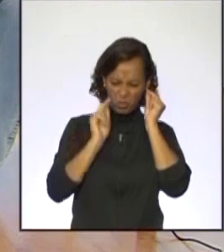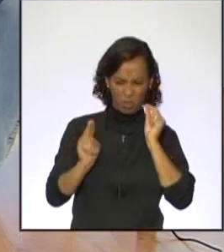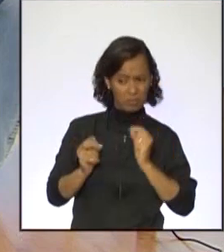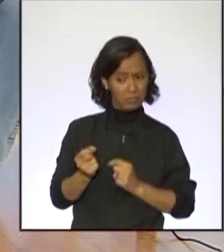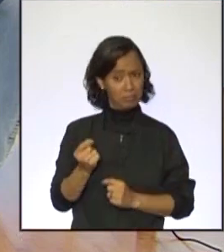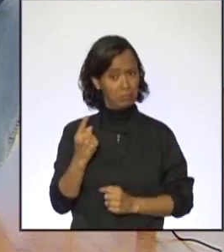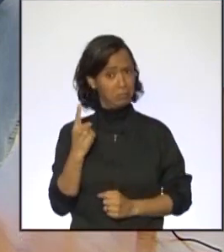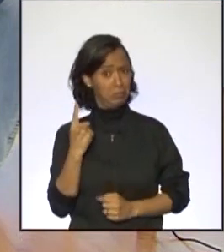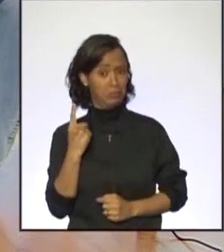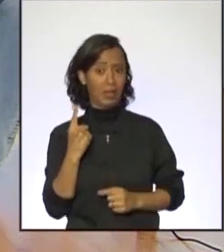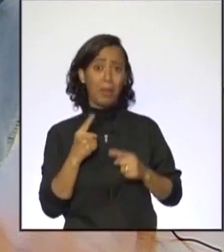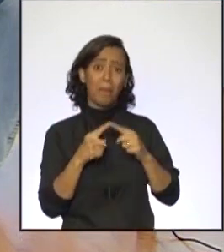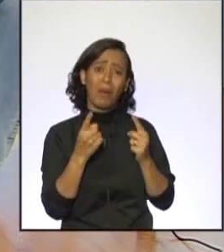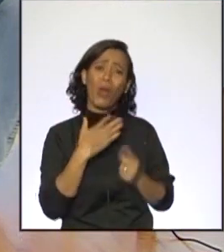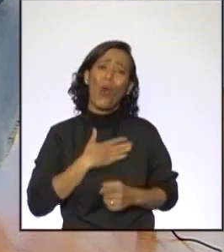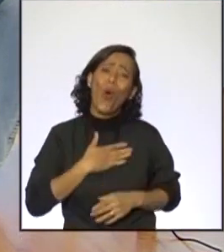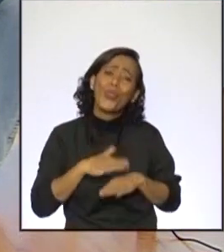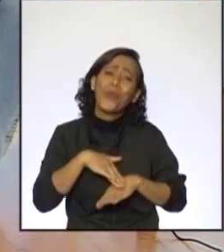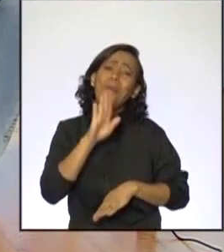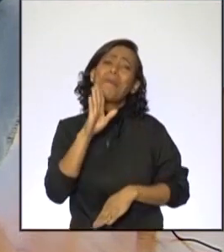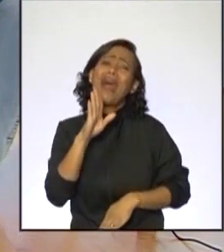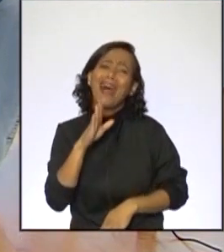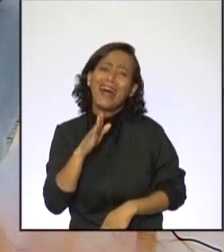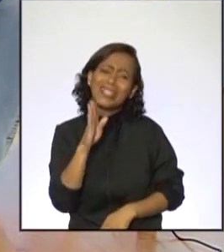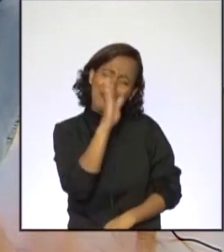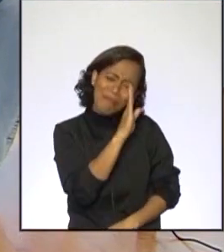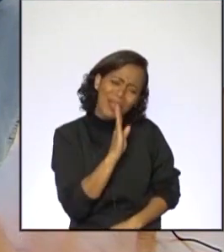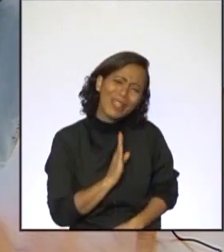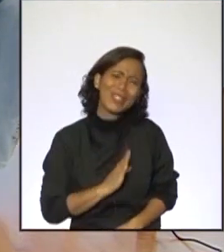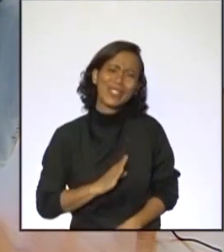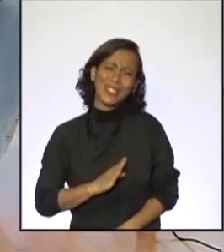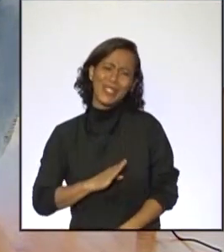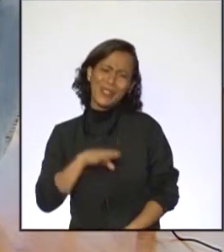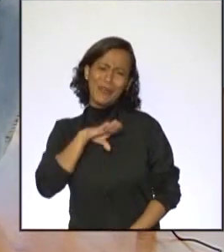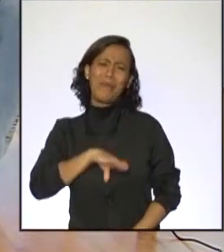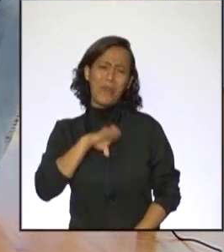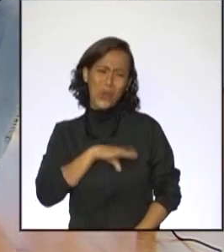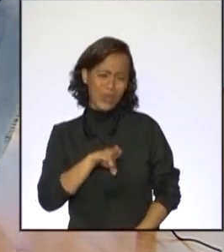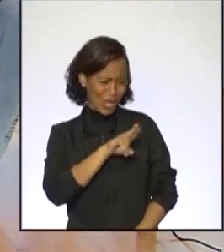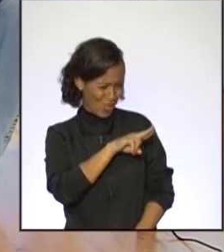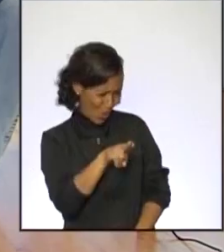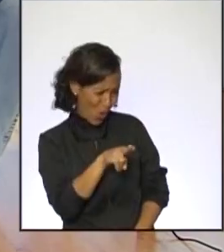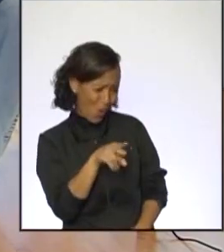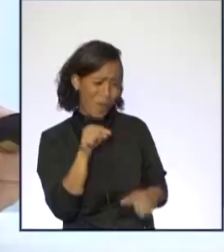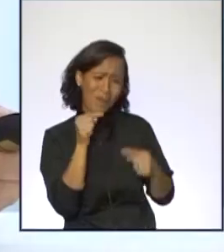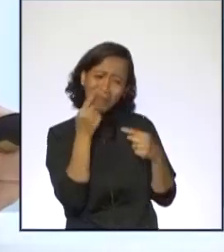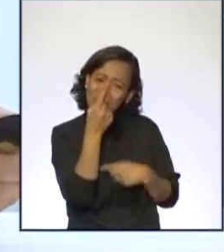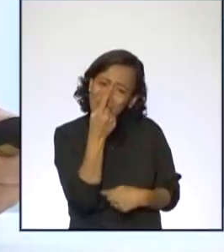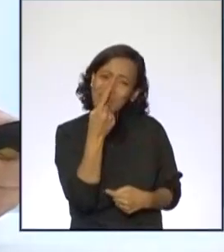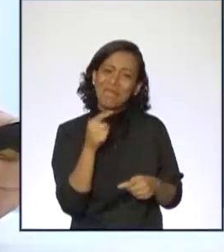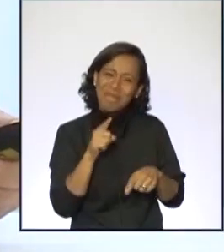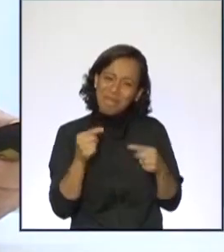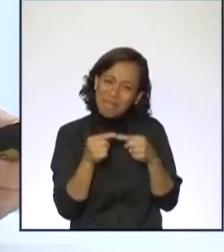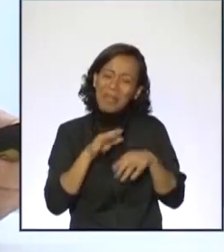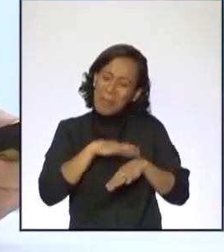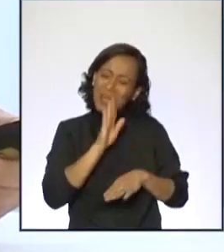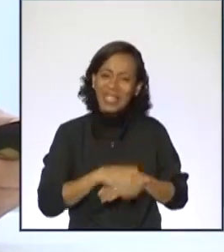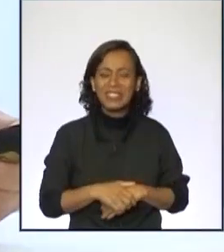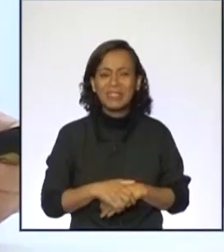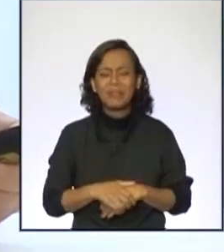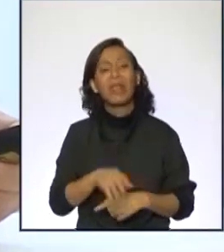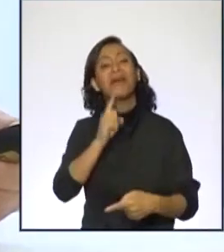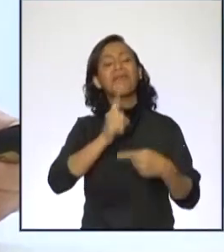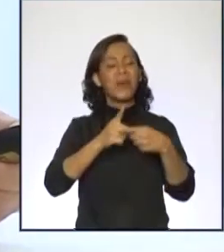que isso seja nacionalista, mas ser um pouco bairrista, viu? Aham. Então, Adorei o nome do fone de ouvido. o que a gente fez aqui? A gente fez